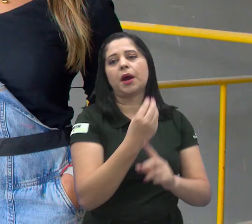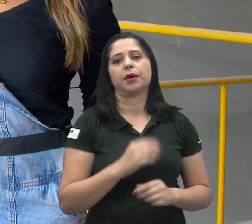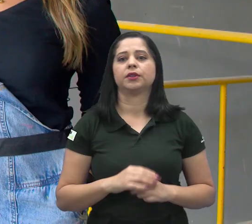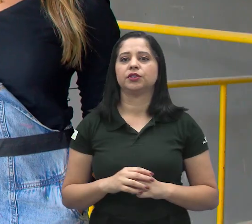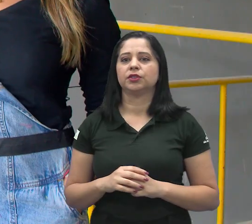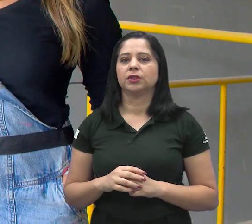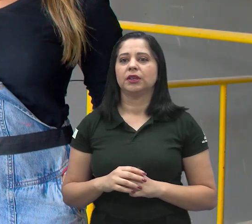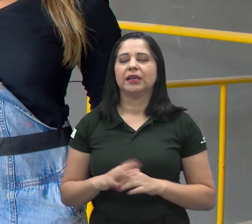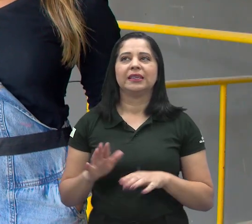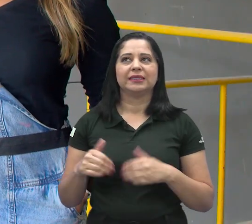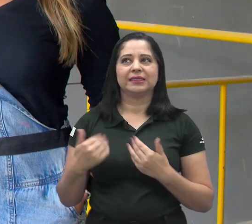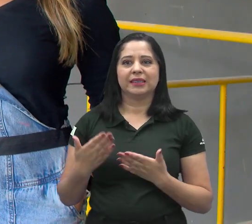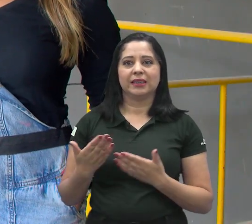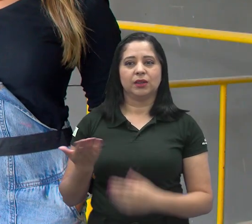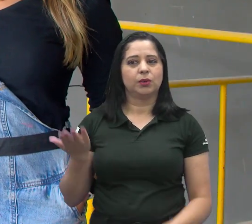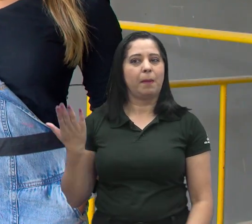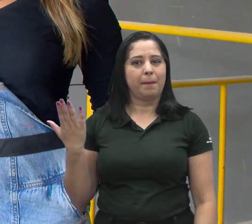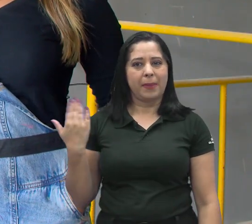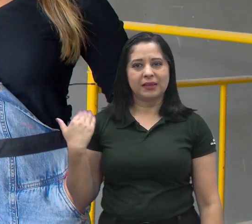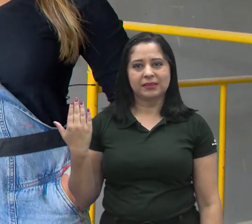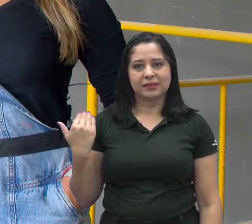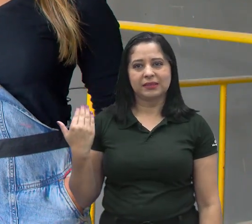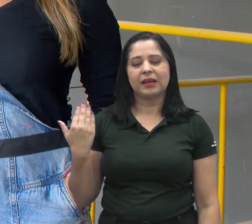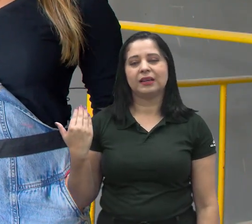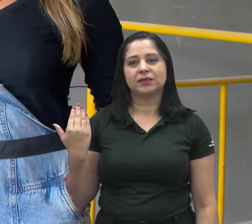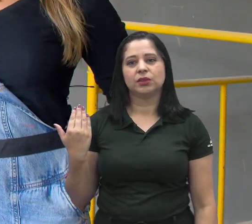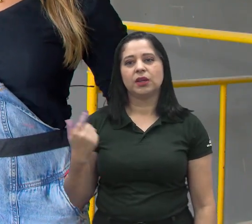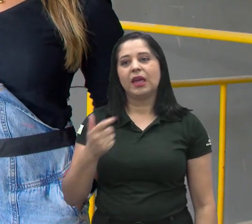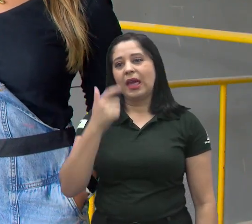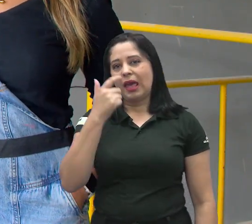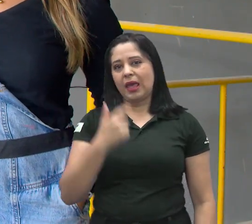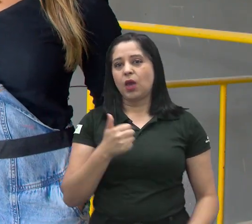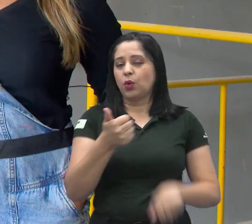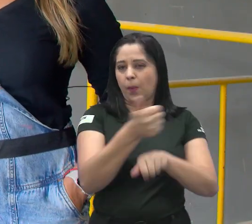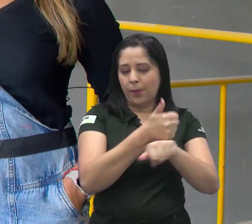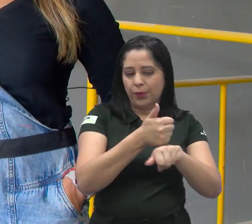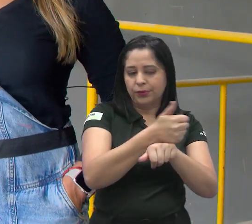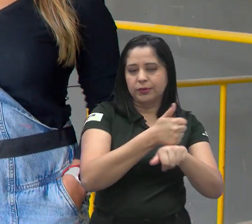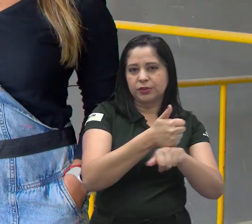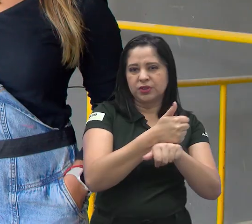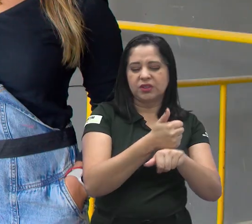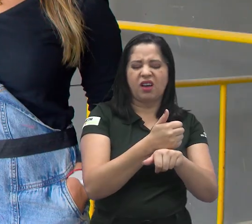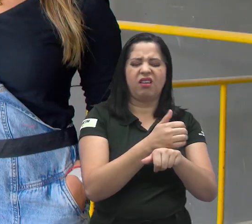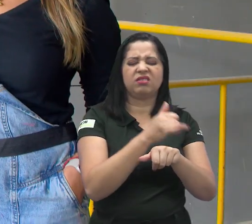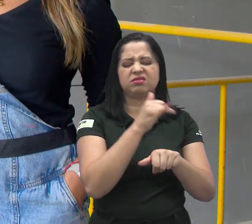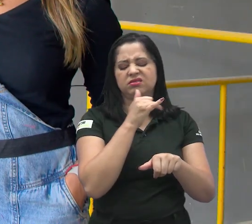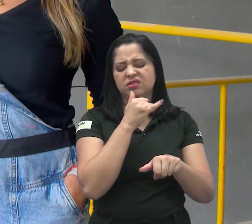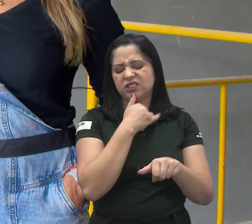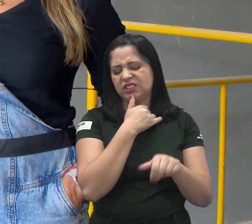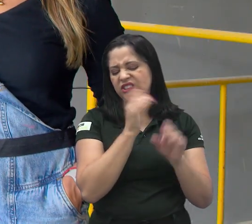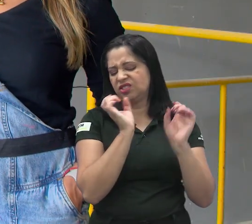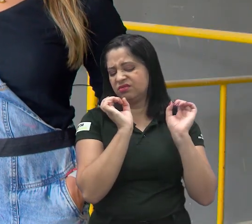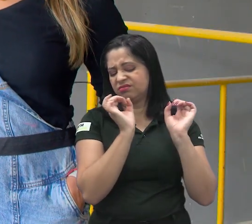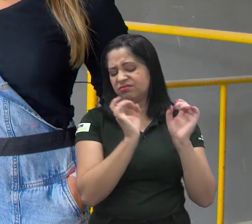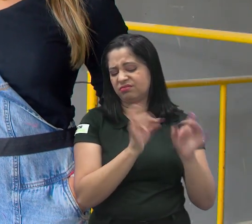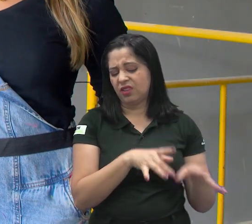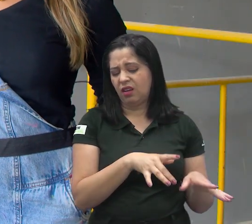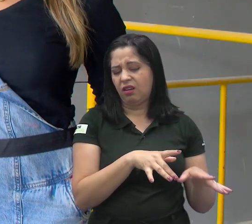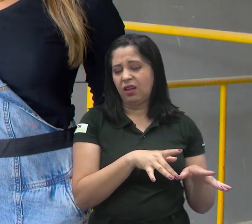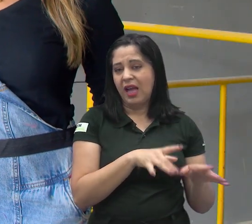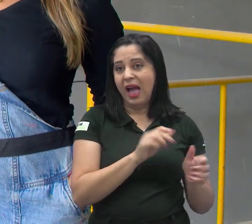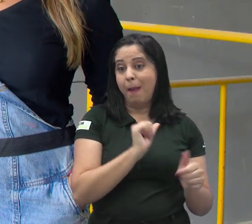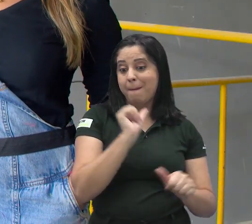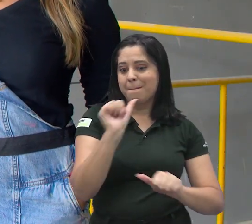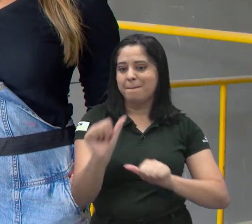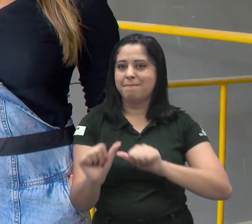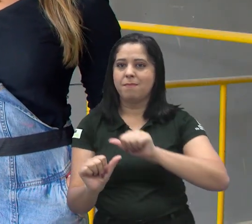no começo foi um planejamento para que eu pudesse mudar de carreira, que eu estava infeliz na minha formação anterior e na minha carreira. E eu